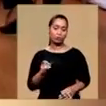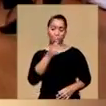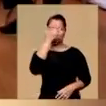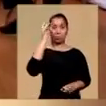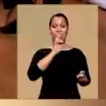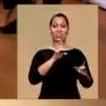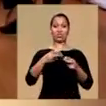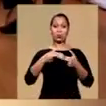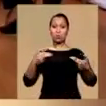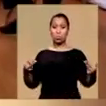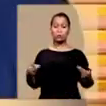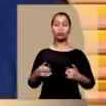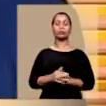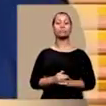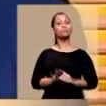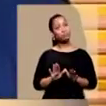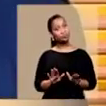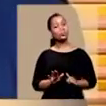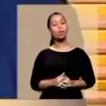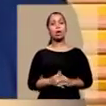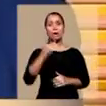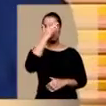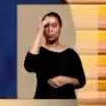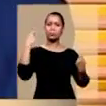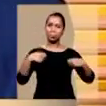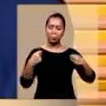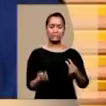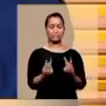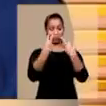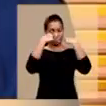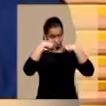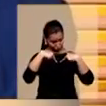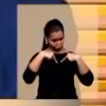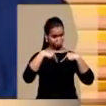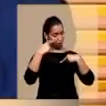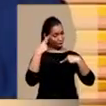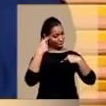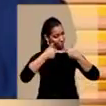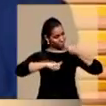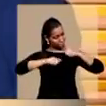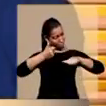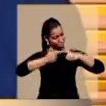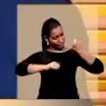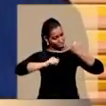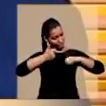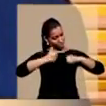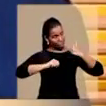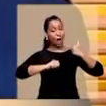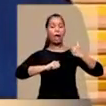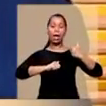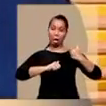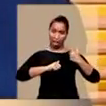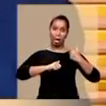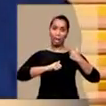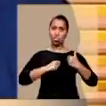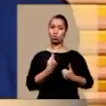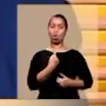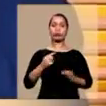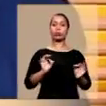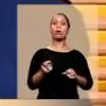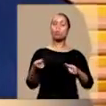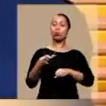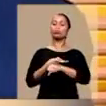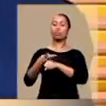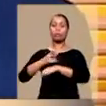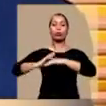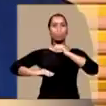com vendas que tem que vender alguma coisa. Então, nesse caso, a pessoa tem que olhar para dentro de si, tem que fazer uma autoanálise. Se ela não conseguir fazer isso sozinha,